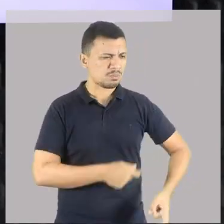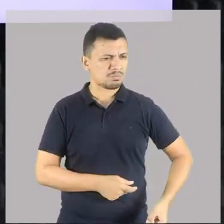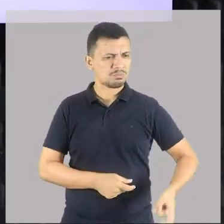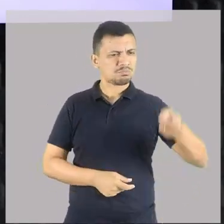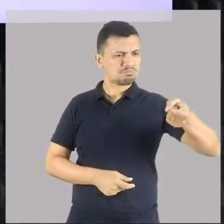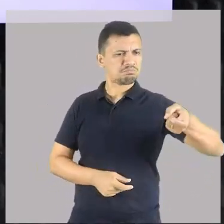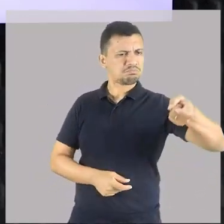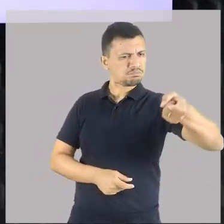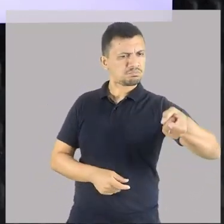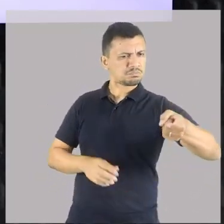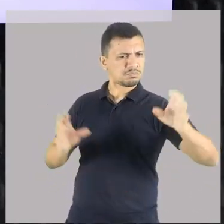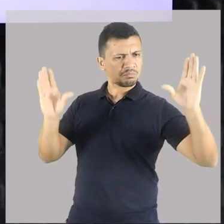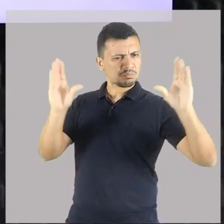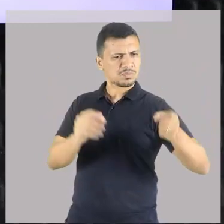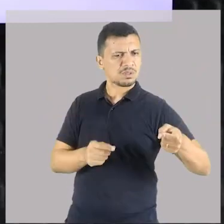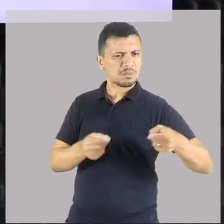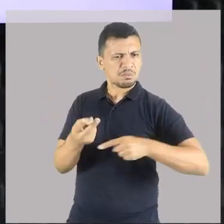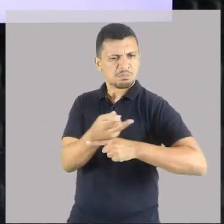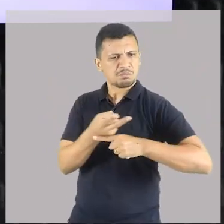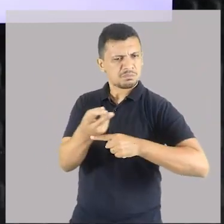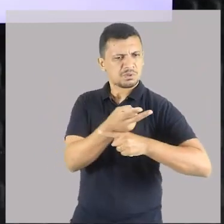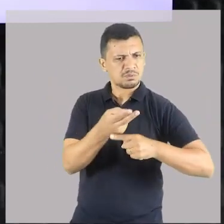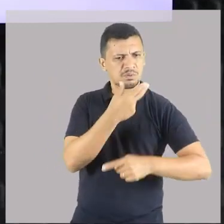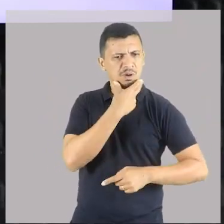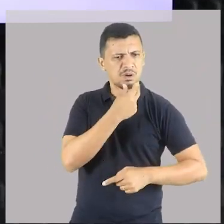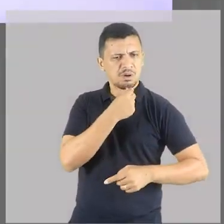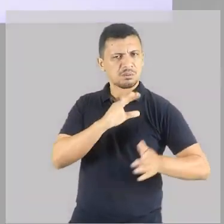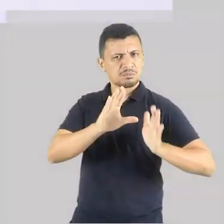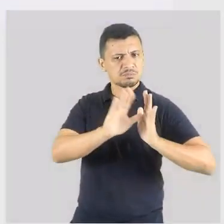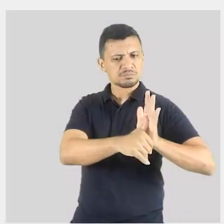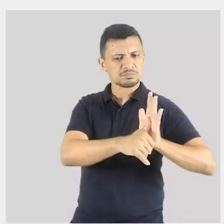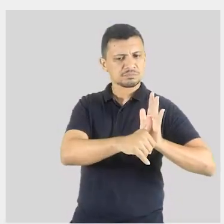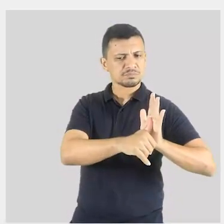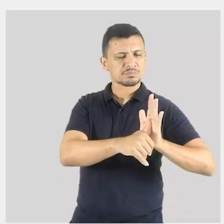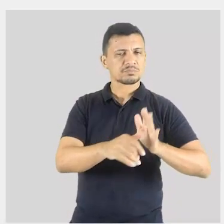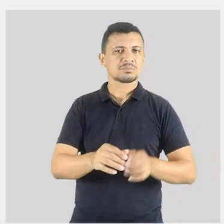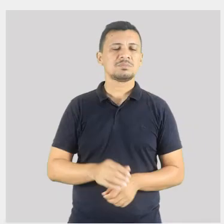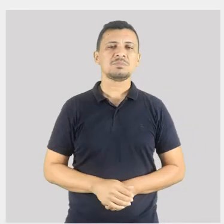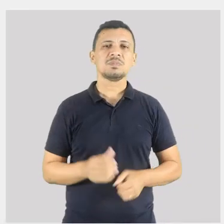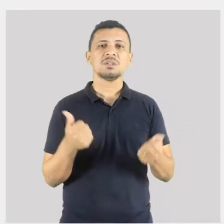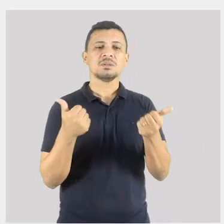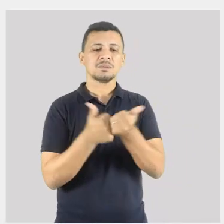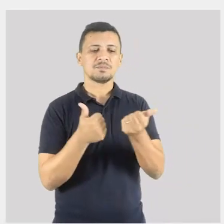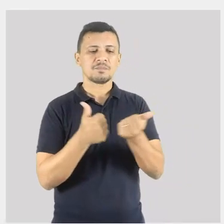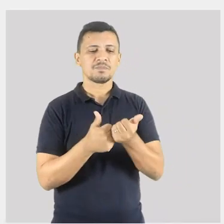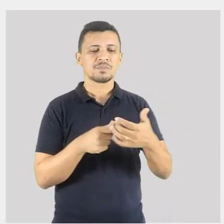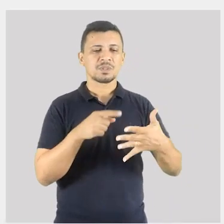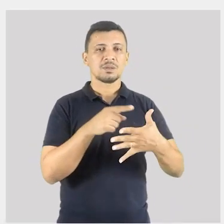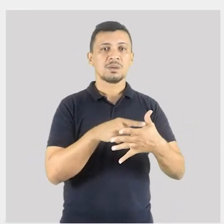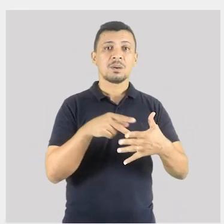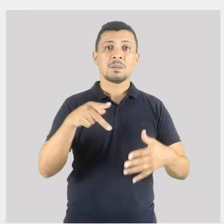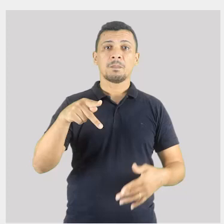quintal noturno perseguindo um ladrão. Aí eu poderia substituir, por